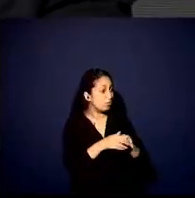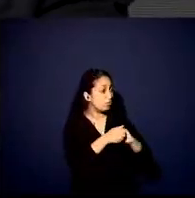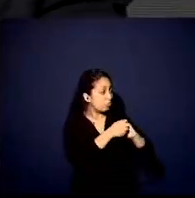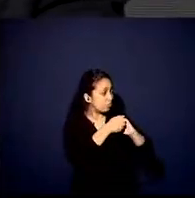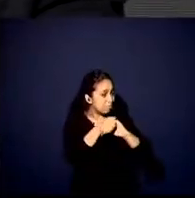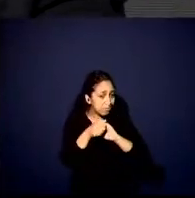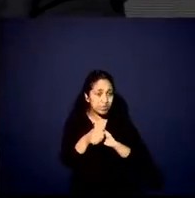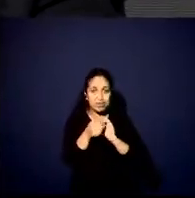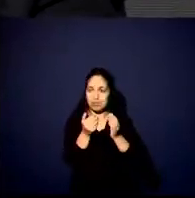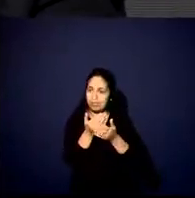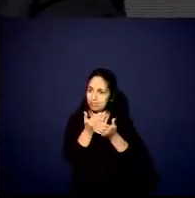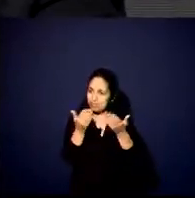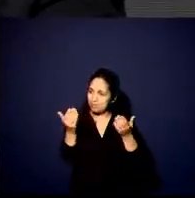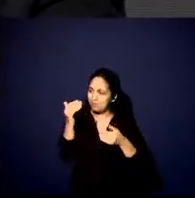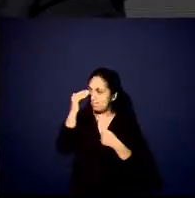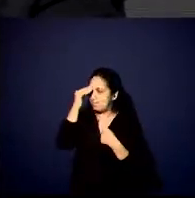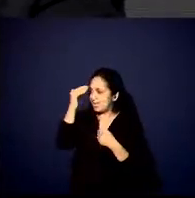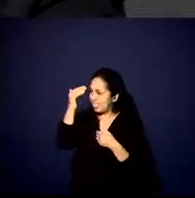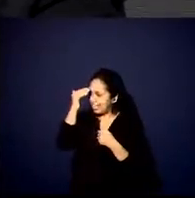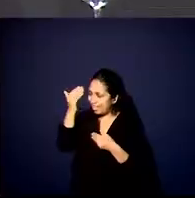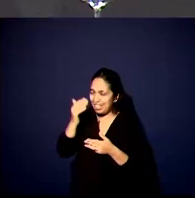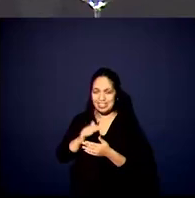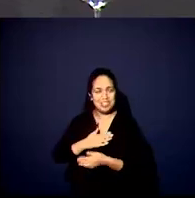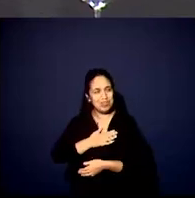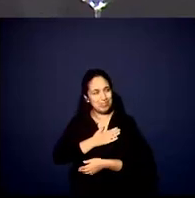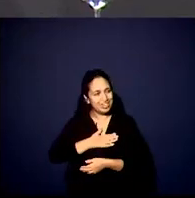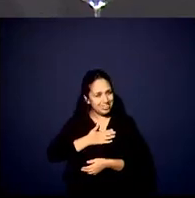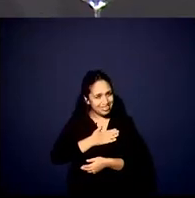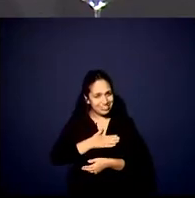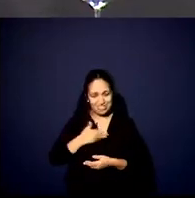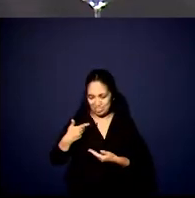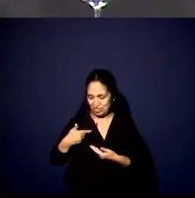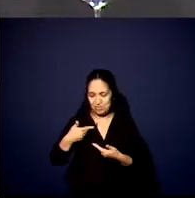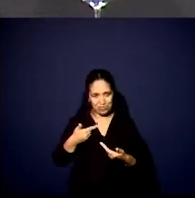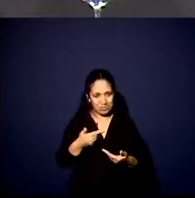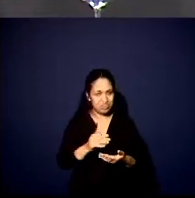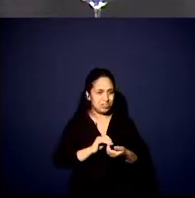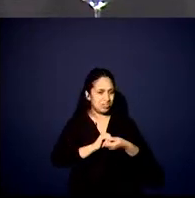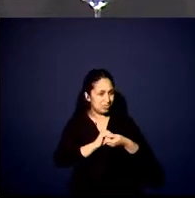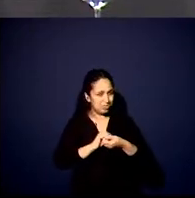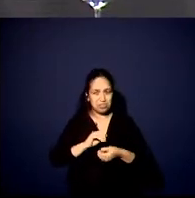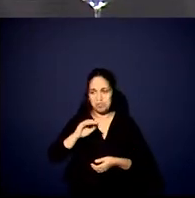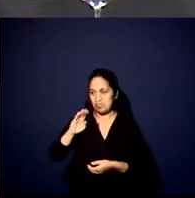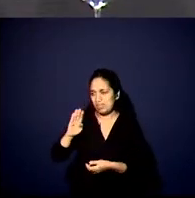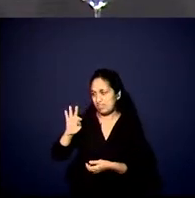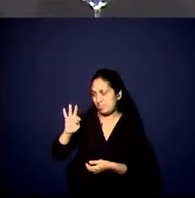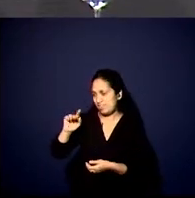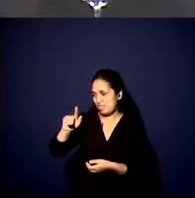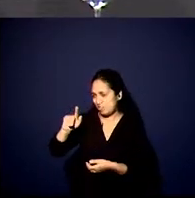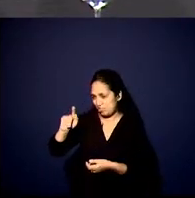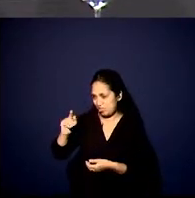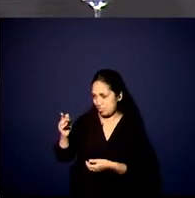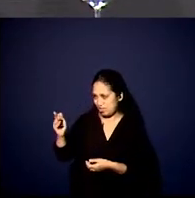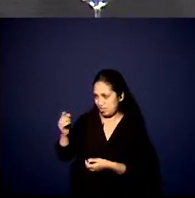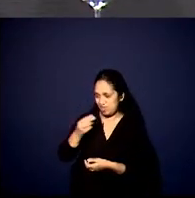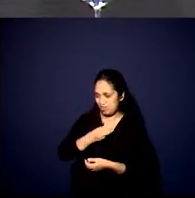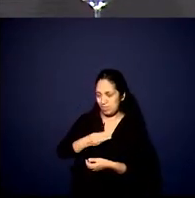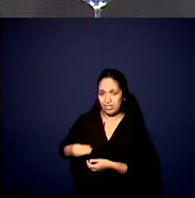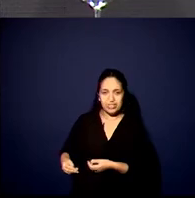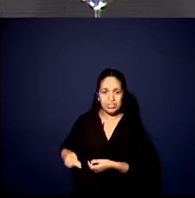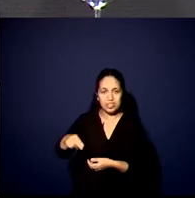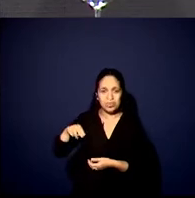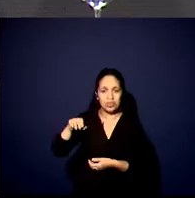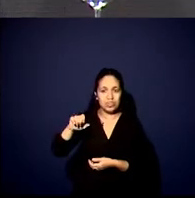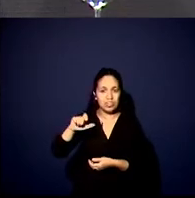todas as senhoras e senhores Muito obrigado pela gentileza do convite e saúde do BTG na pessoa do ministro Nelson